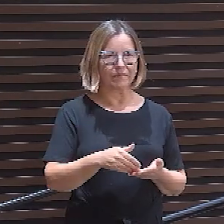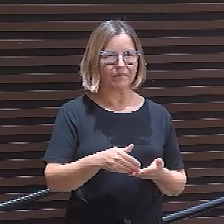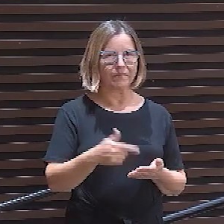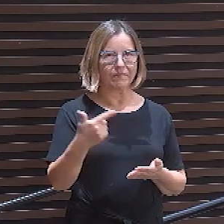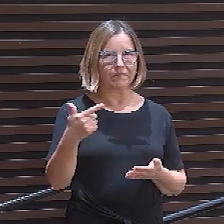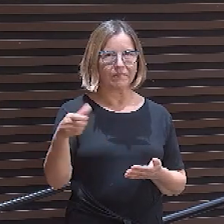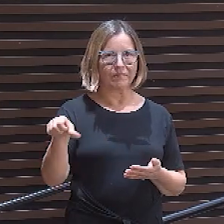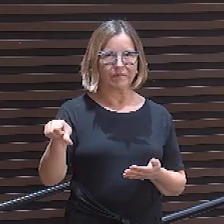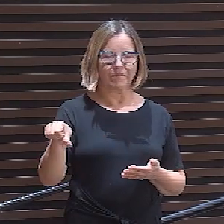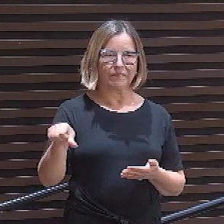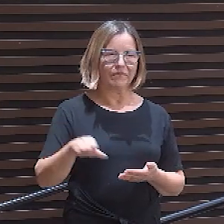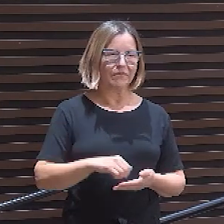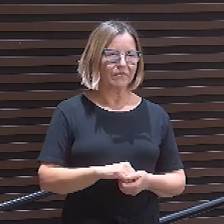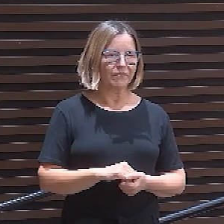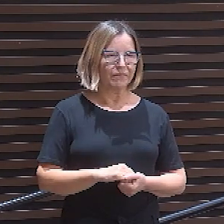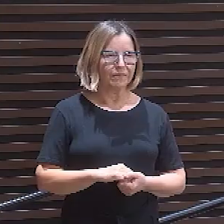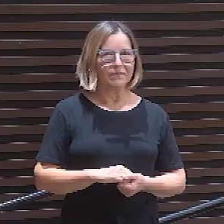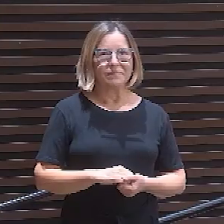29.